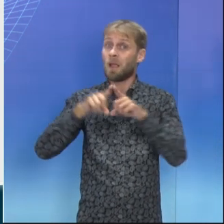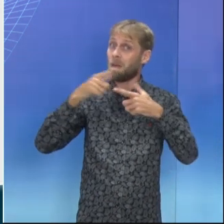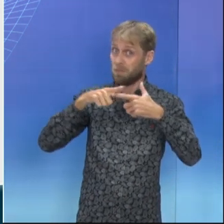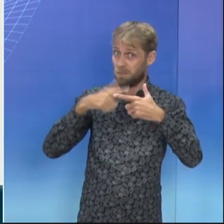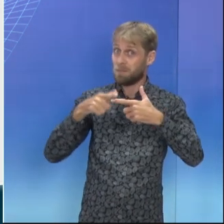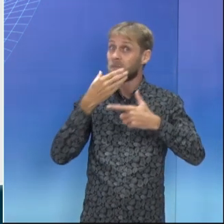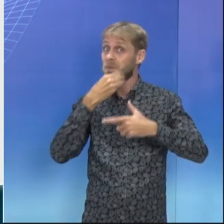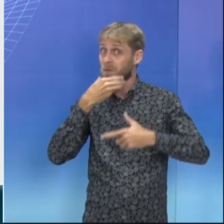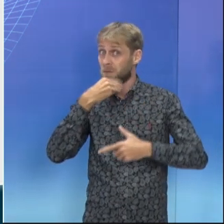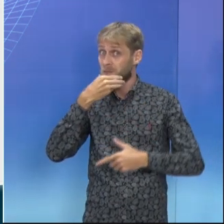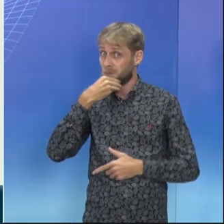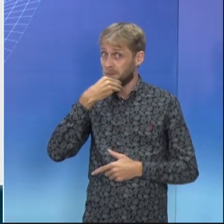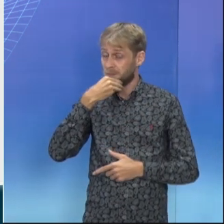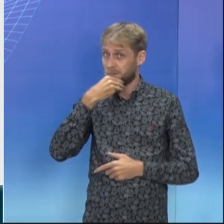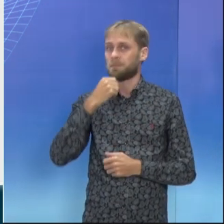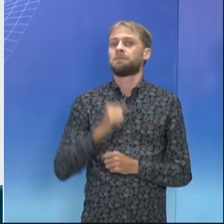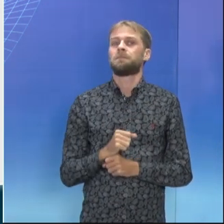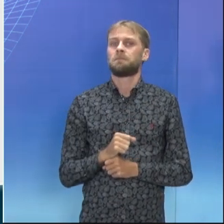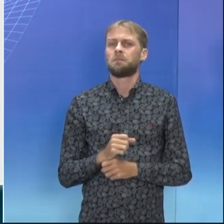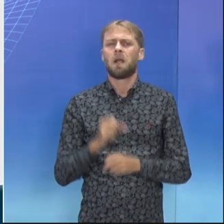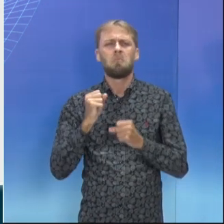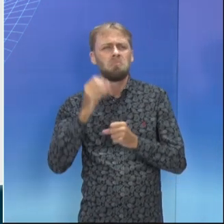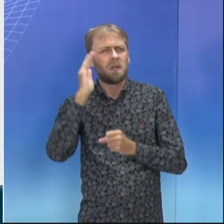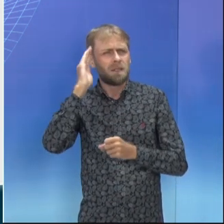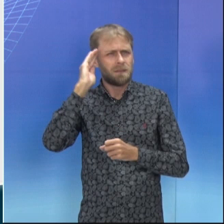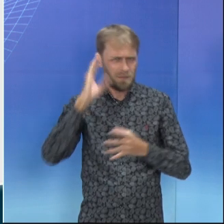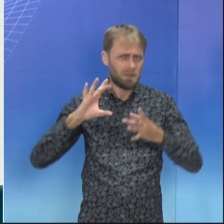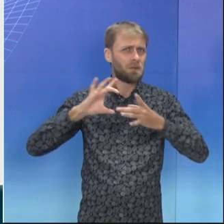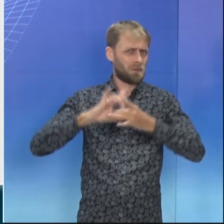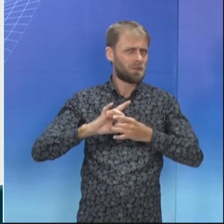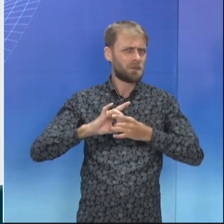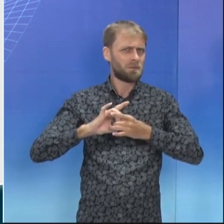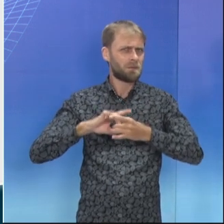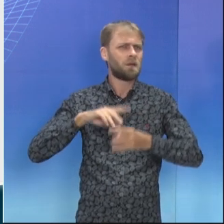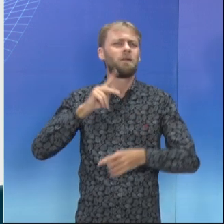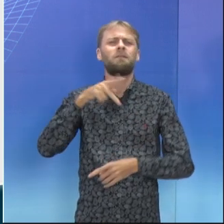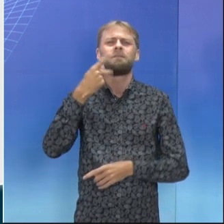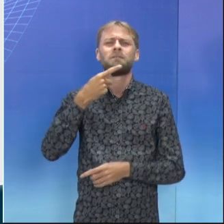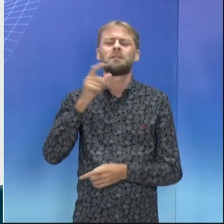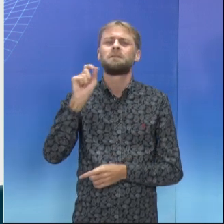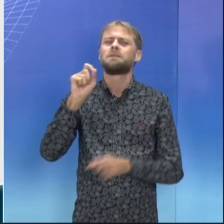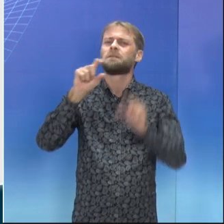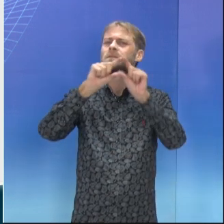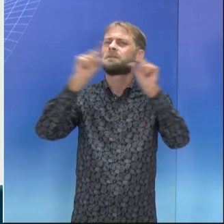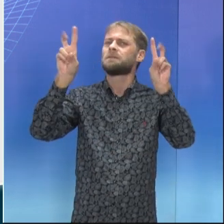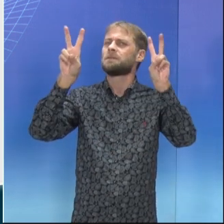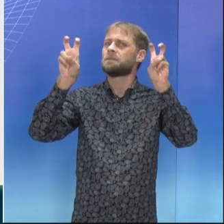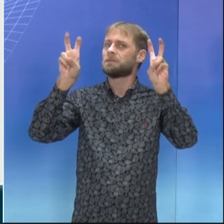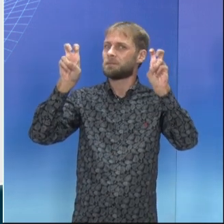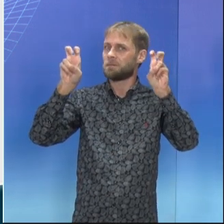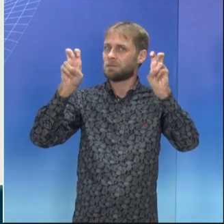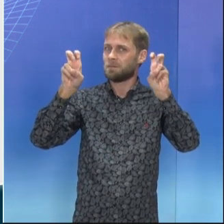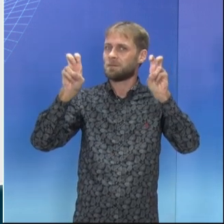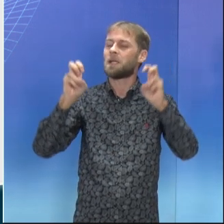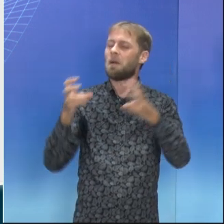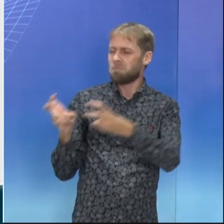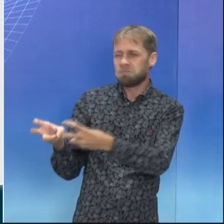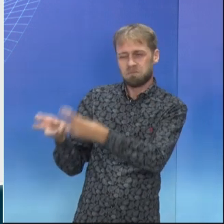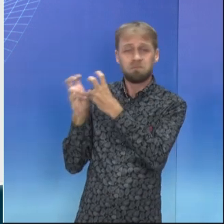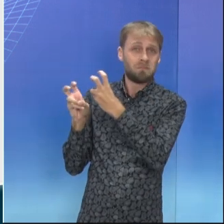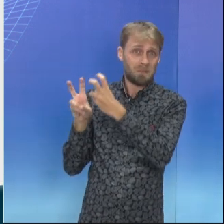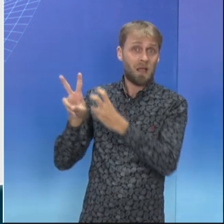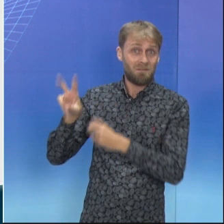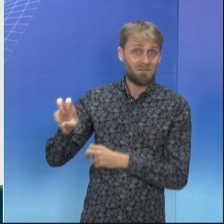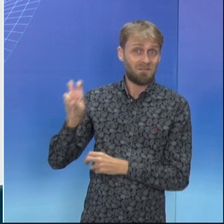de homens. E aí? É possível a gente extrair o contexto do que está falando o título? Primeiro, dá